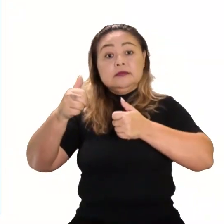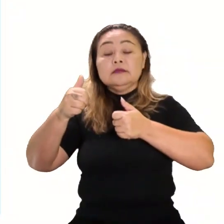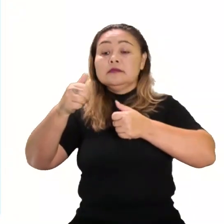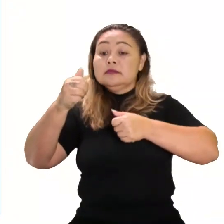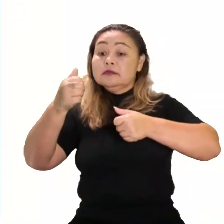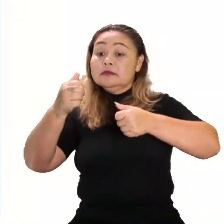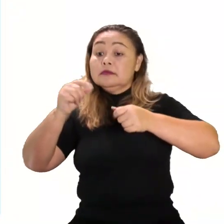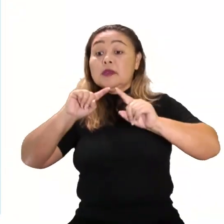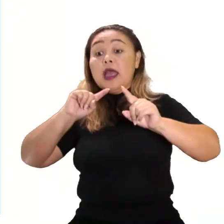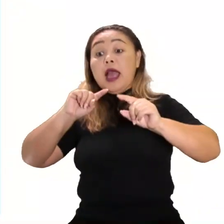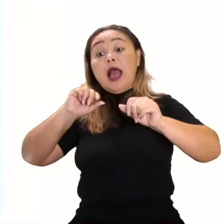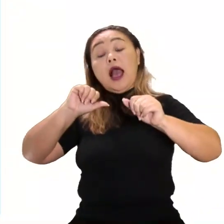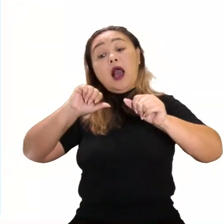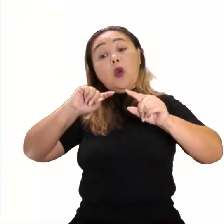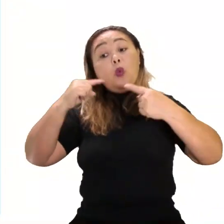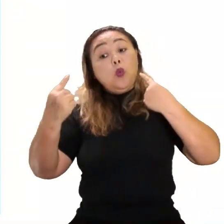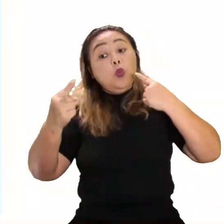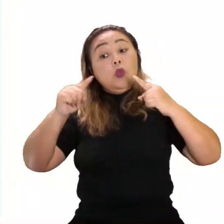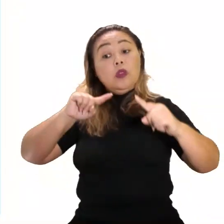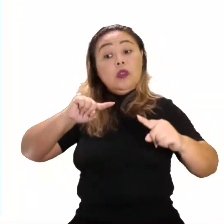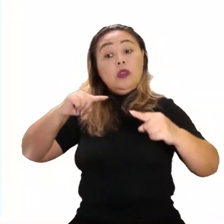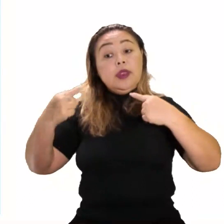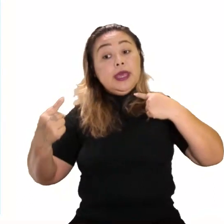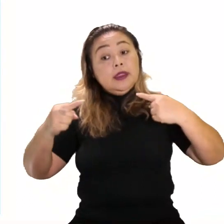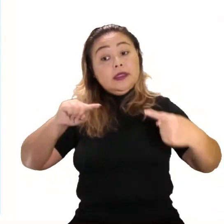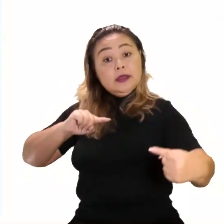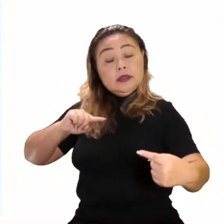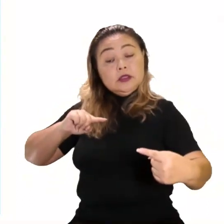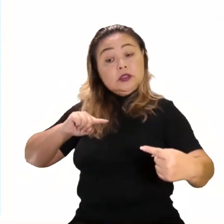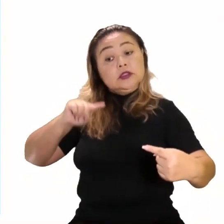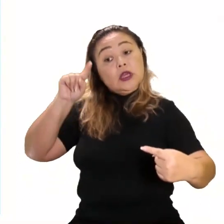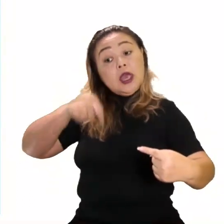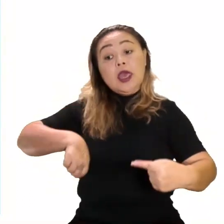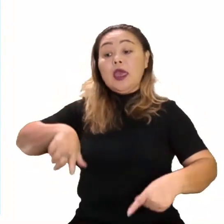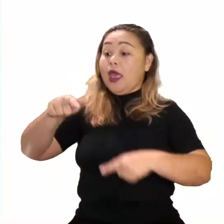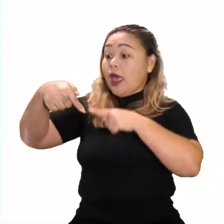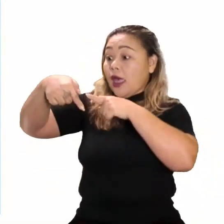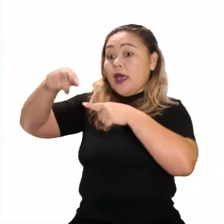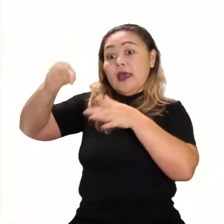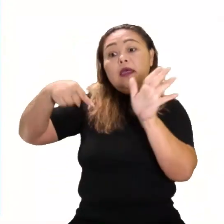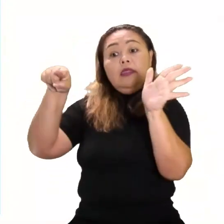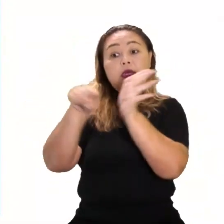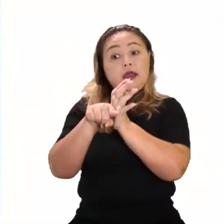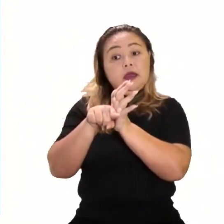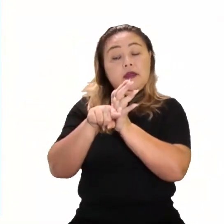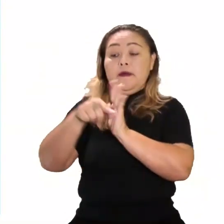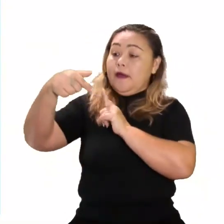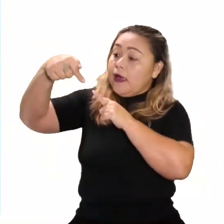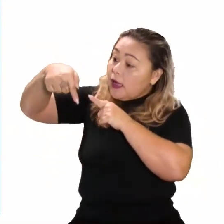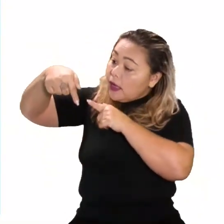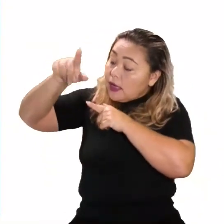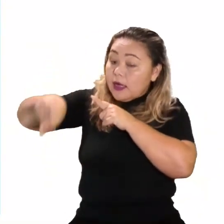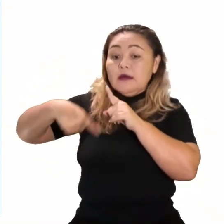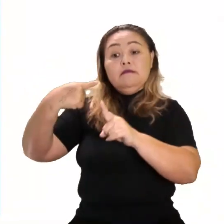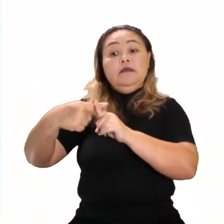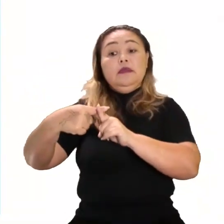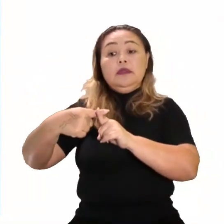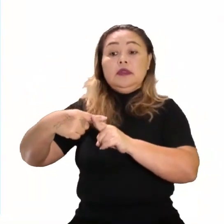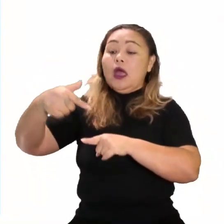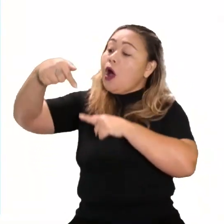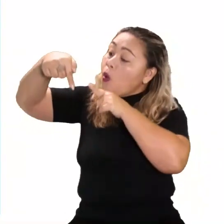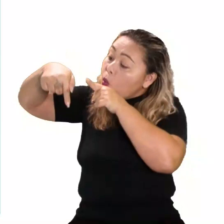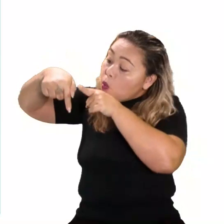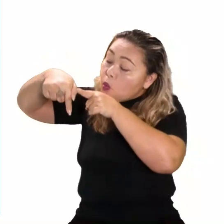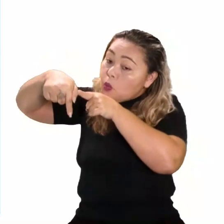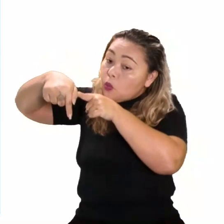geométrica alternante, a razão é negativa? A razão é